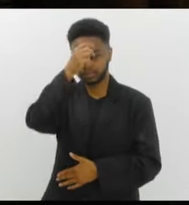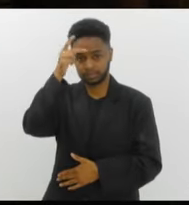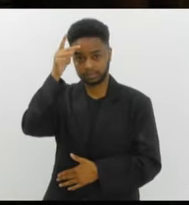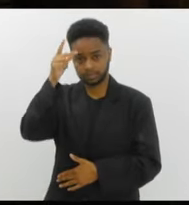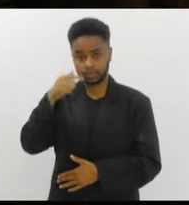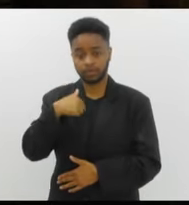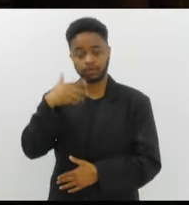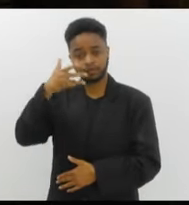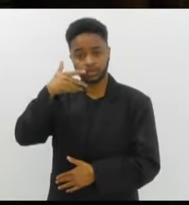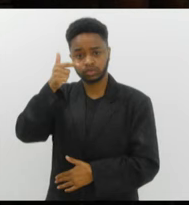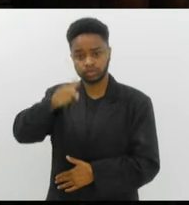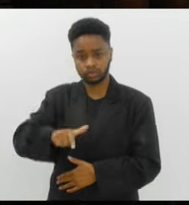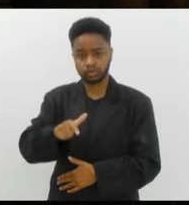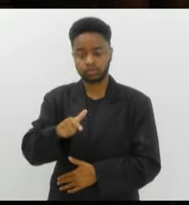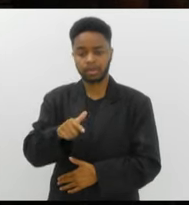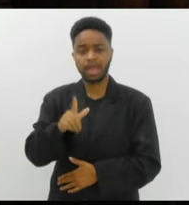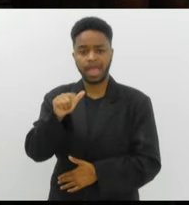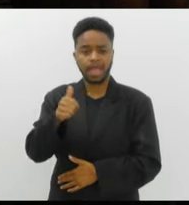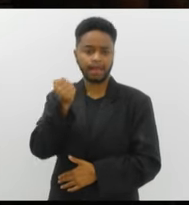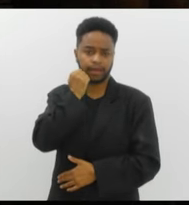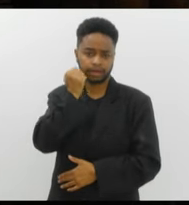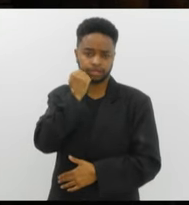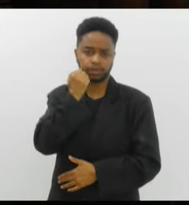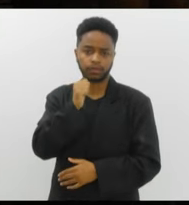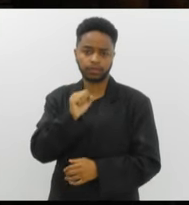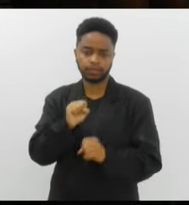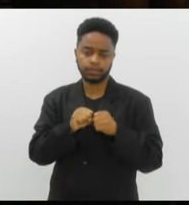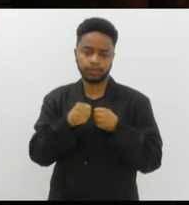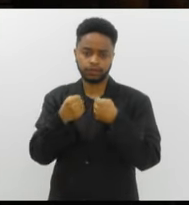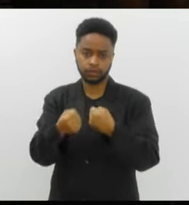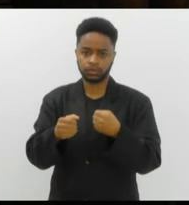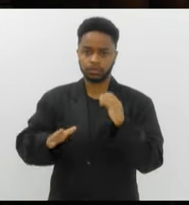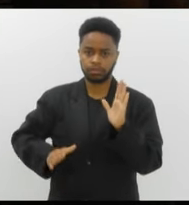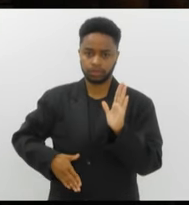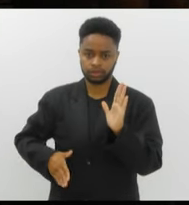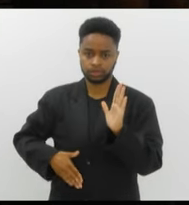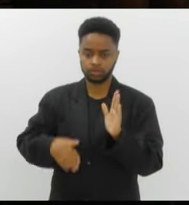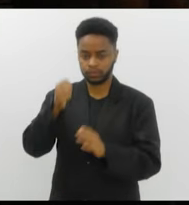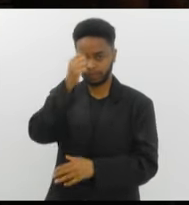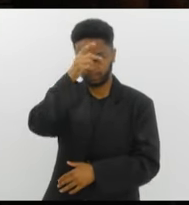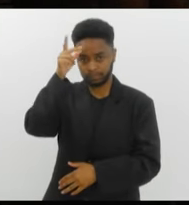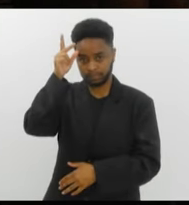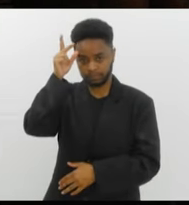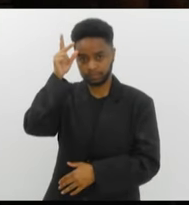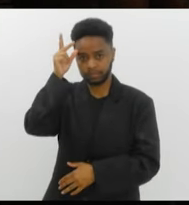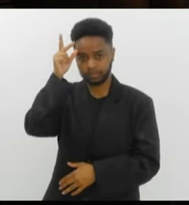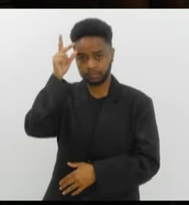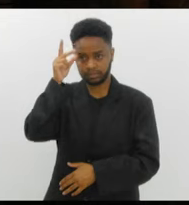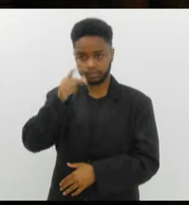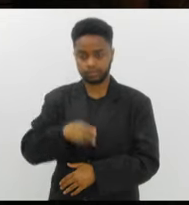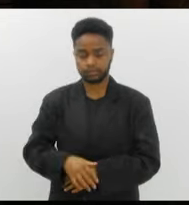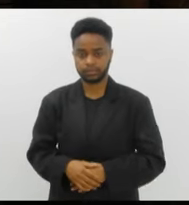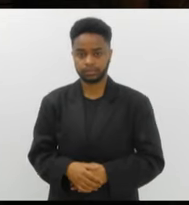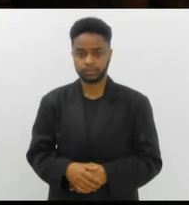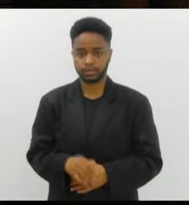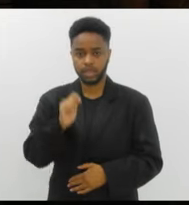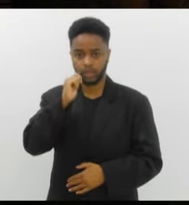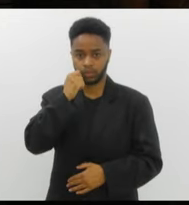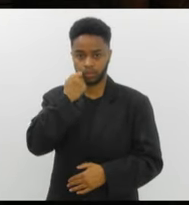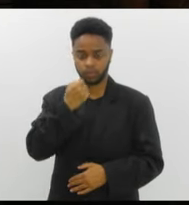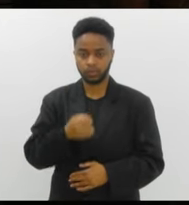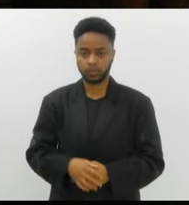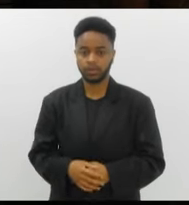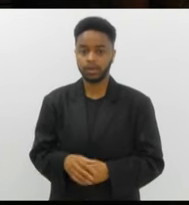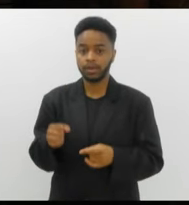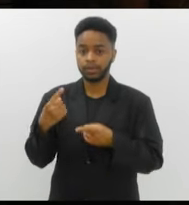é muita cara de pau vir defender o bandido do prefeito do Rio, Eduardo Paes. E